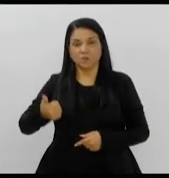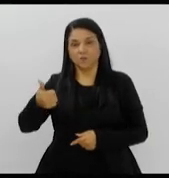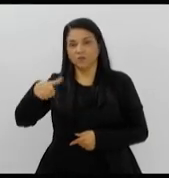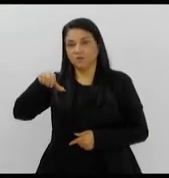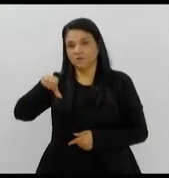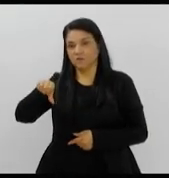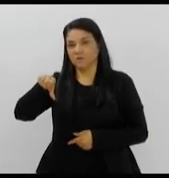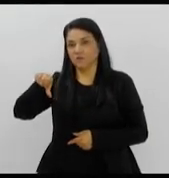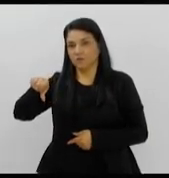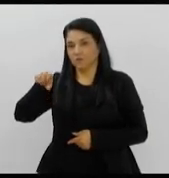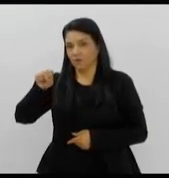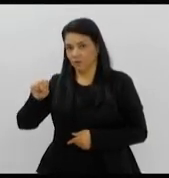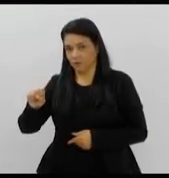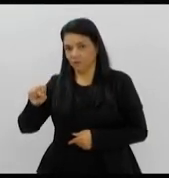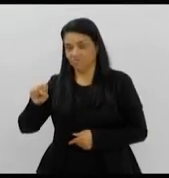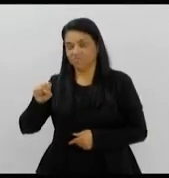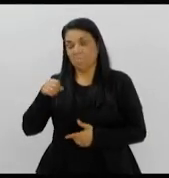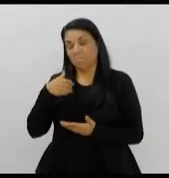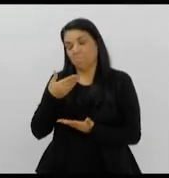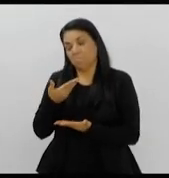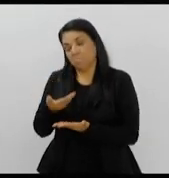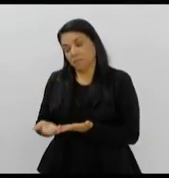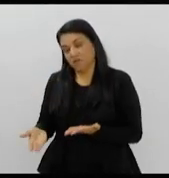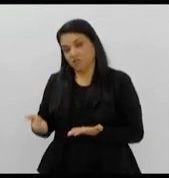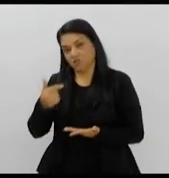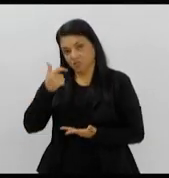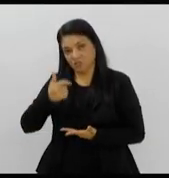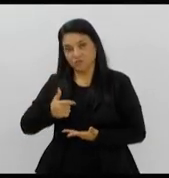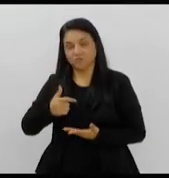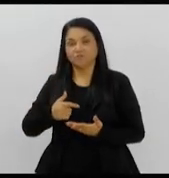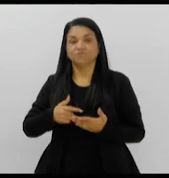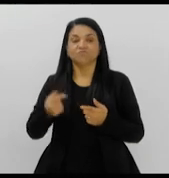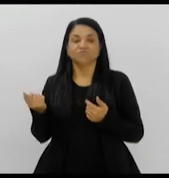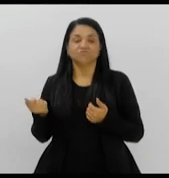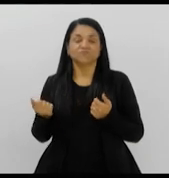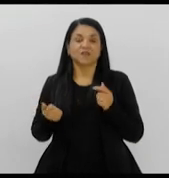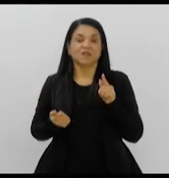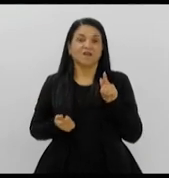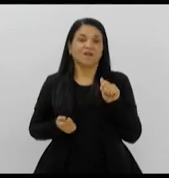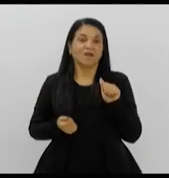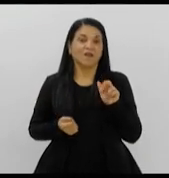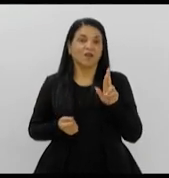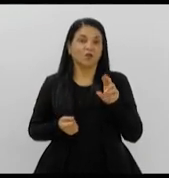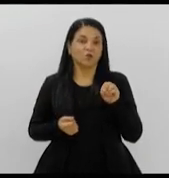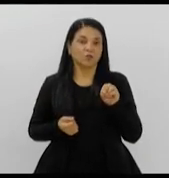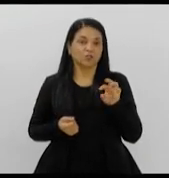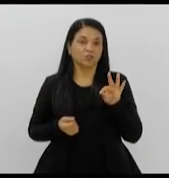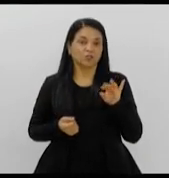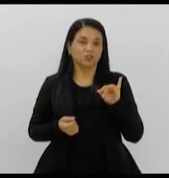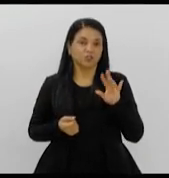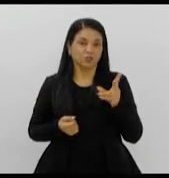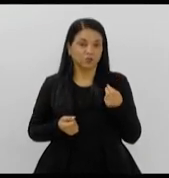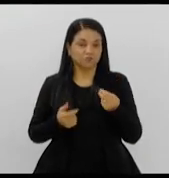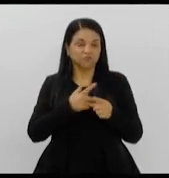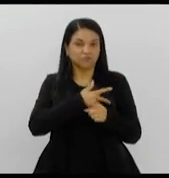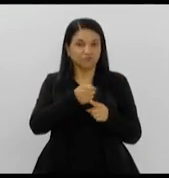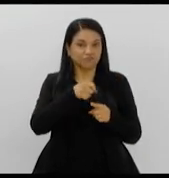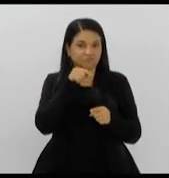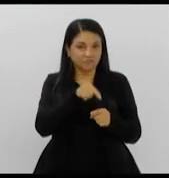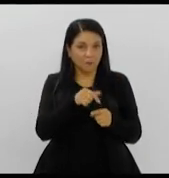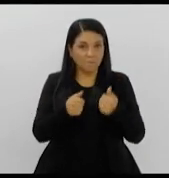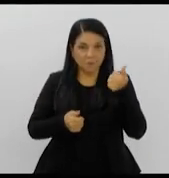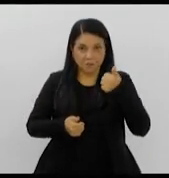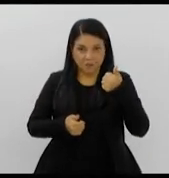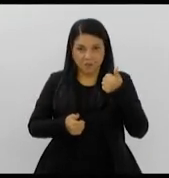1998. Fui derrotado por Garotinho. O Garotinho tirou primeiro, mais ou